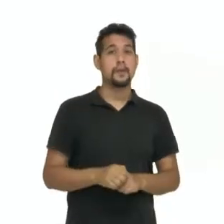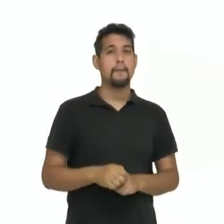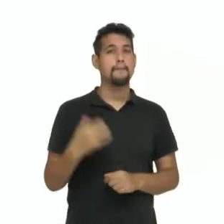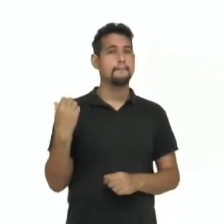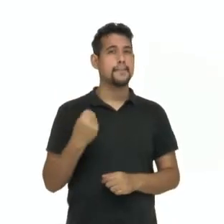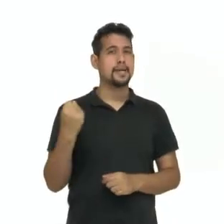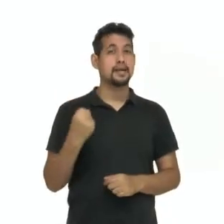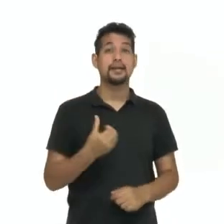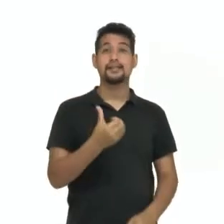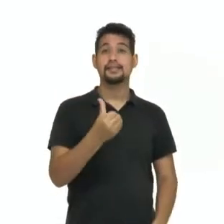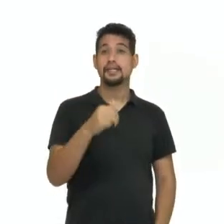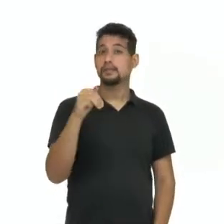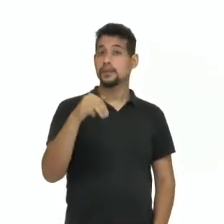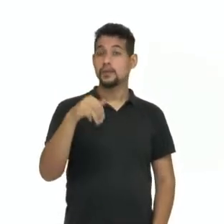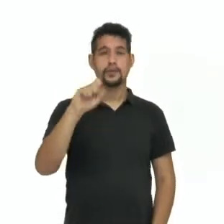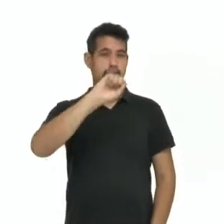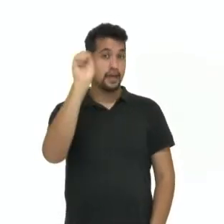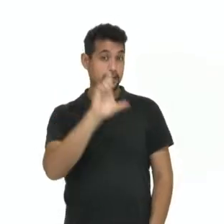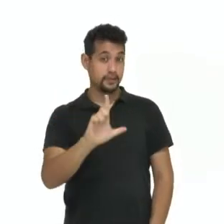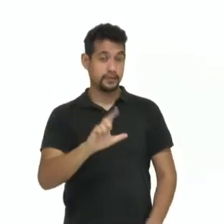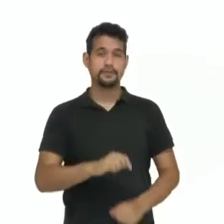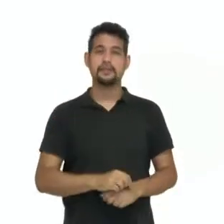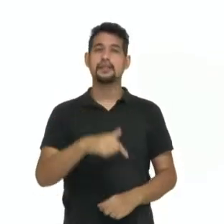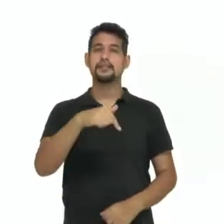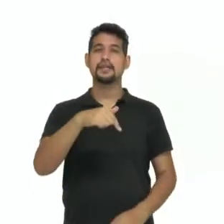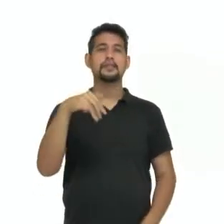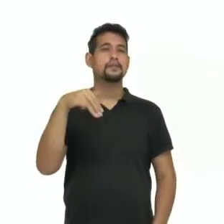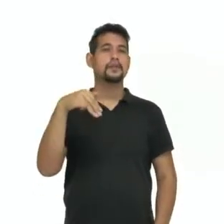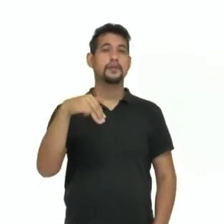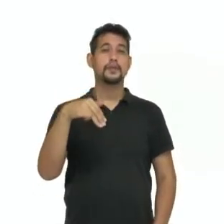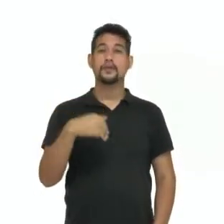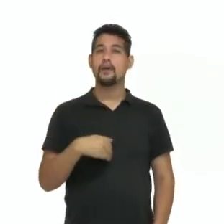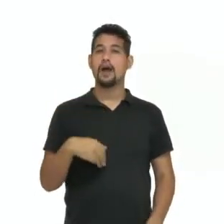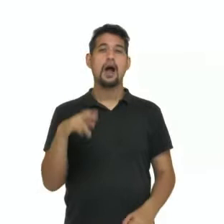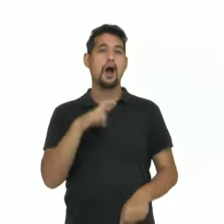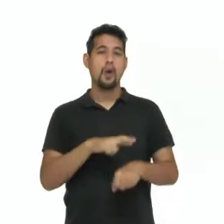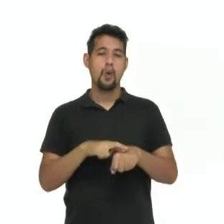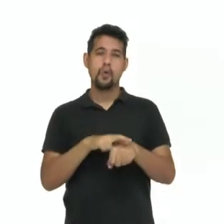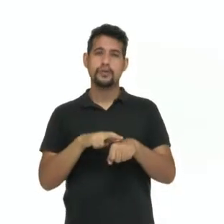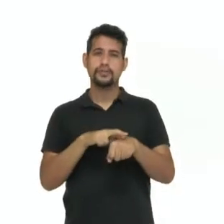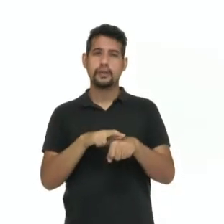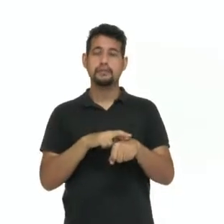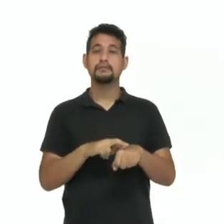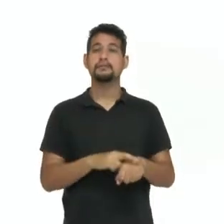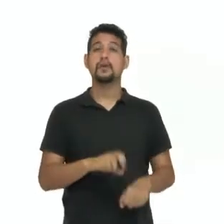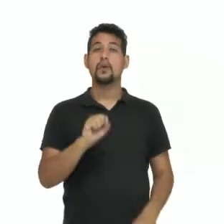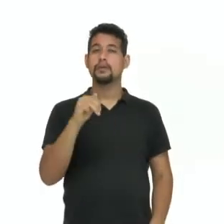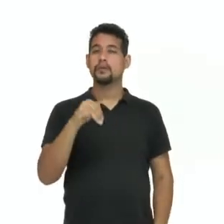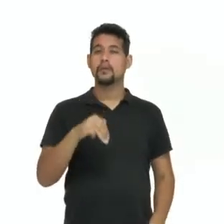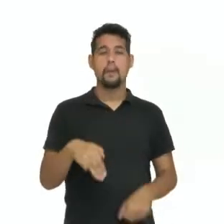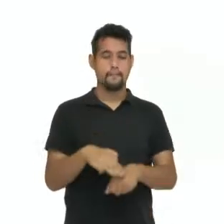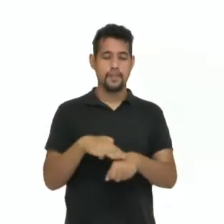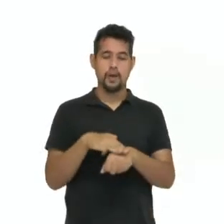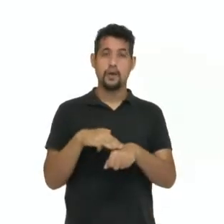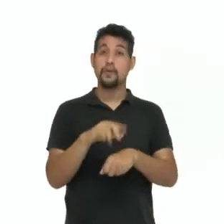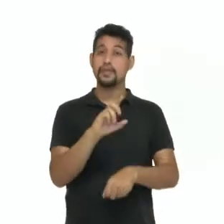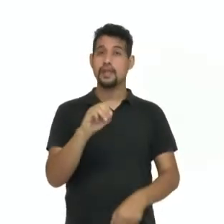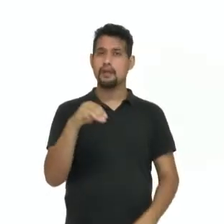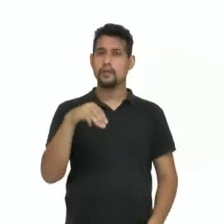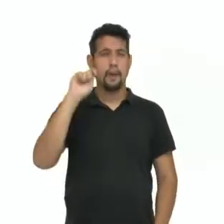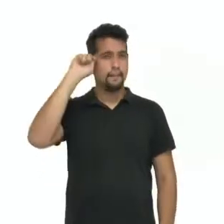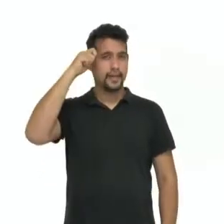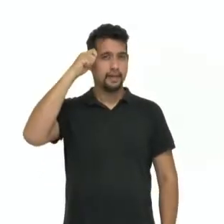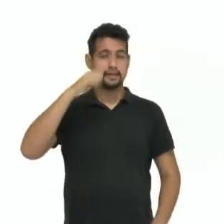branca, 6 minutos azul, 7 minutos a roxa, 8 minutos marrom, 10 minutos a